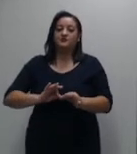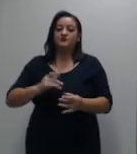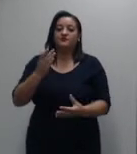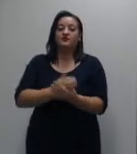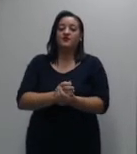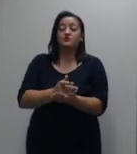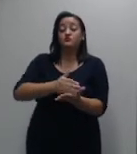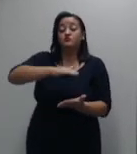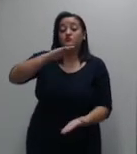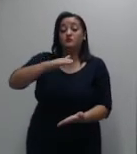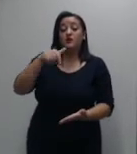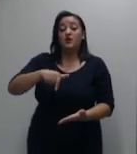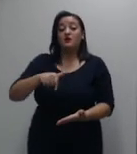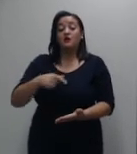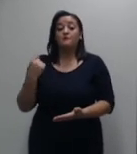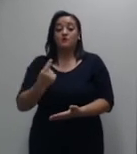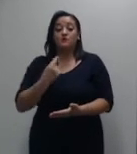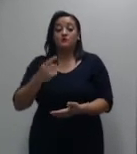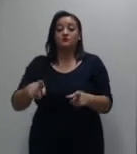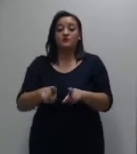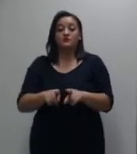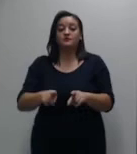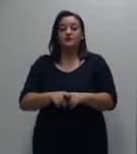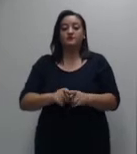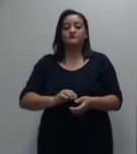por último a